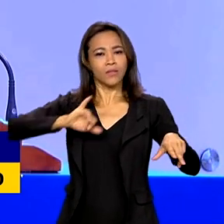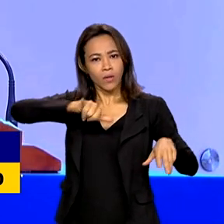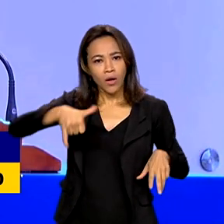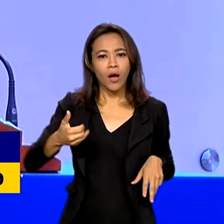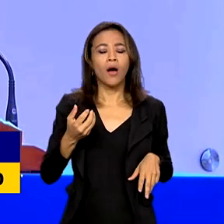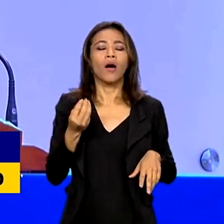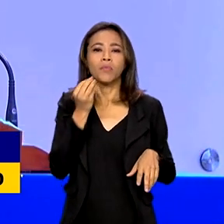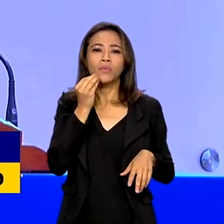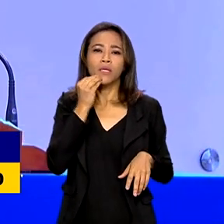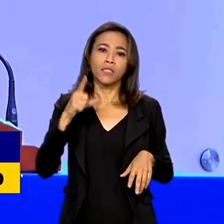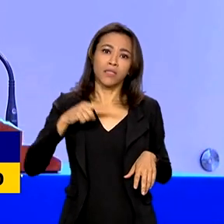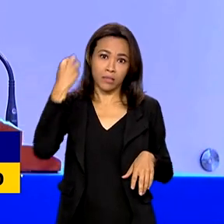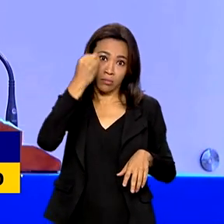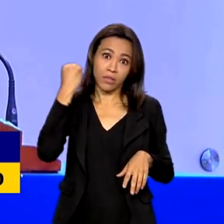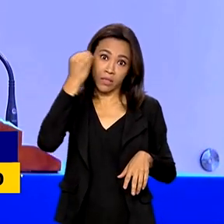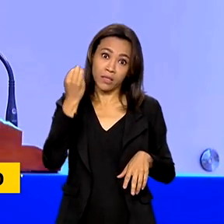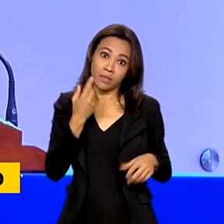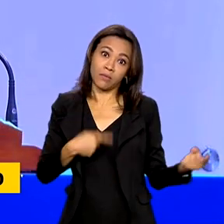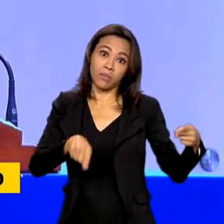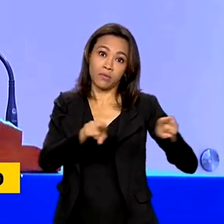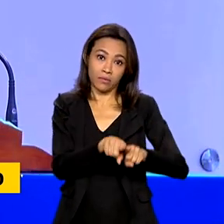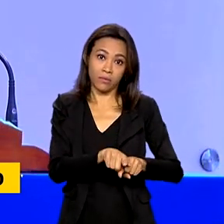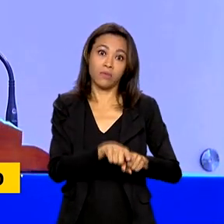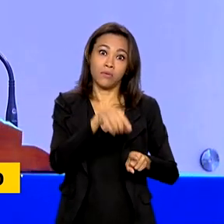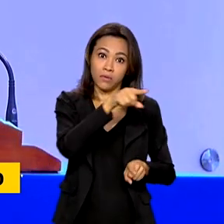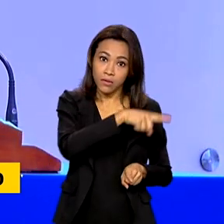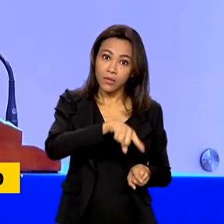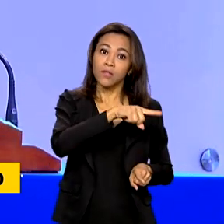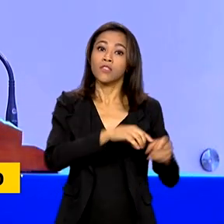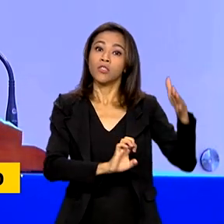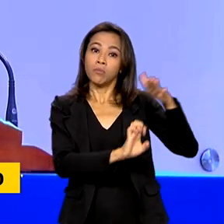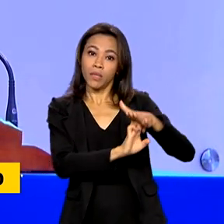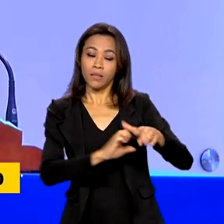as empresas privadas ou empresas públicas estrangeiras que venham para o nosso país.